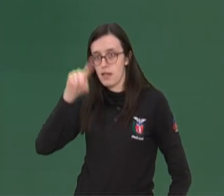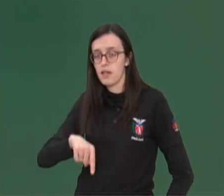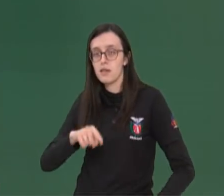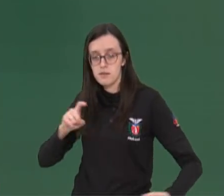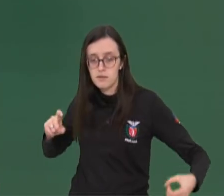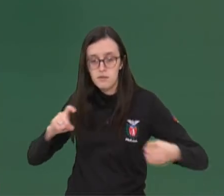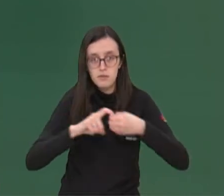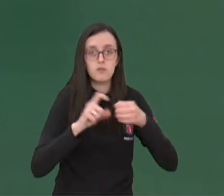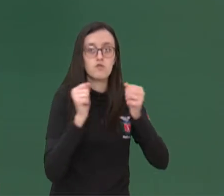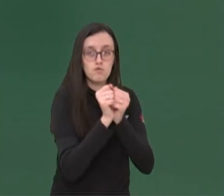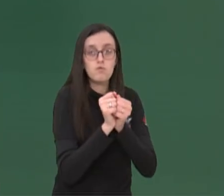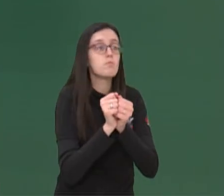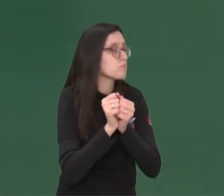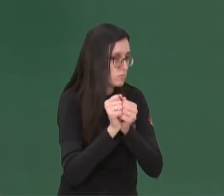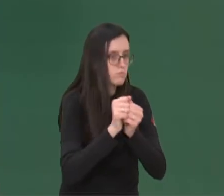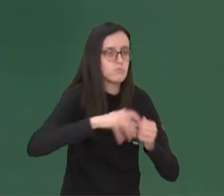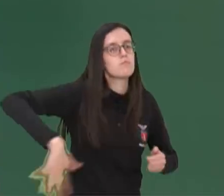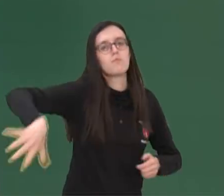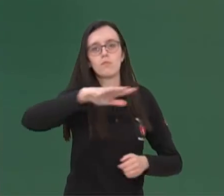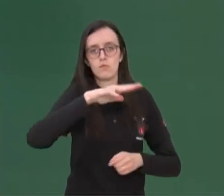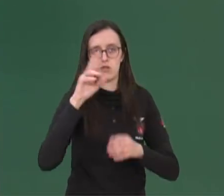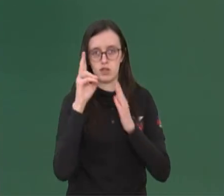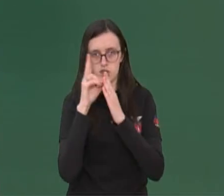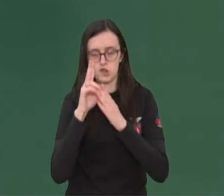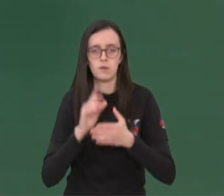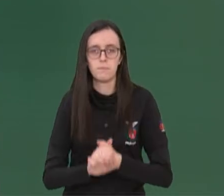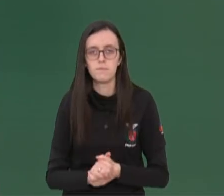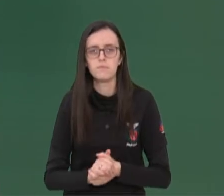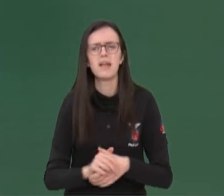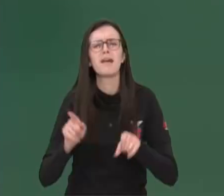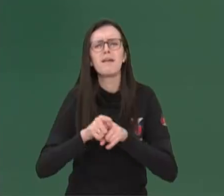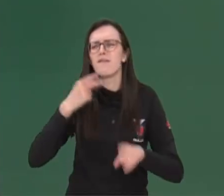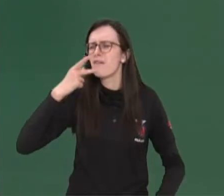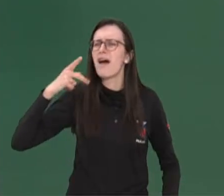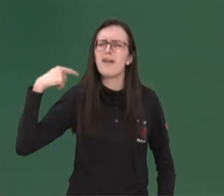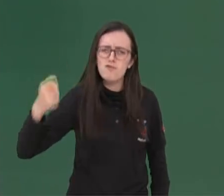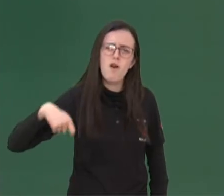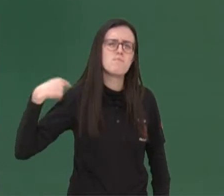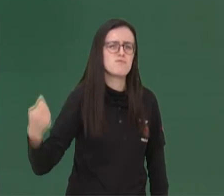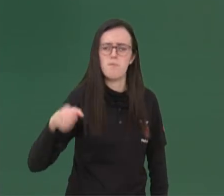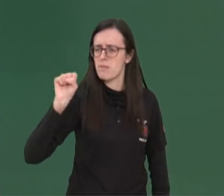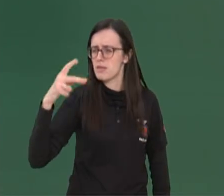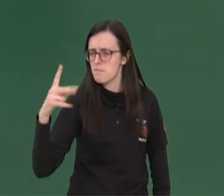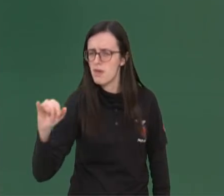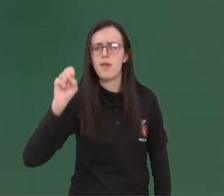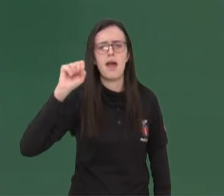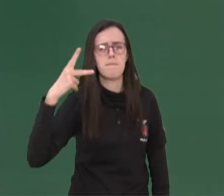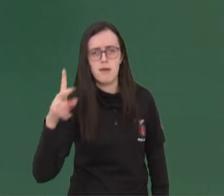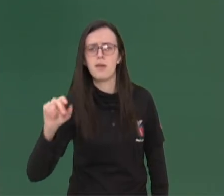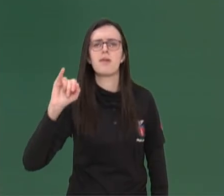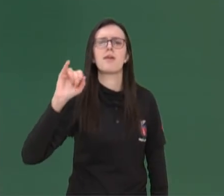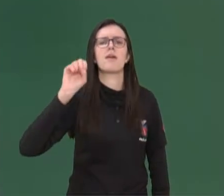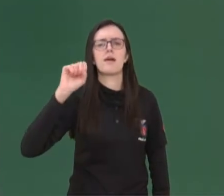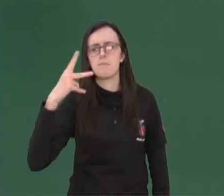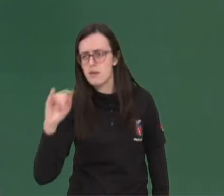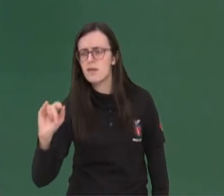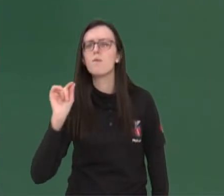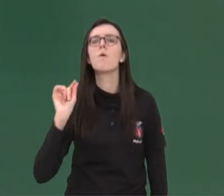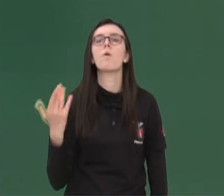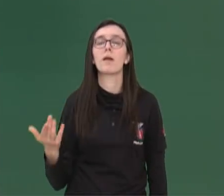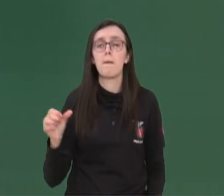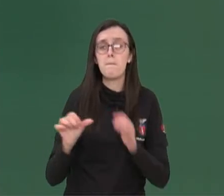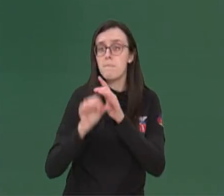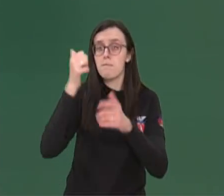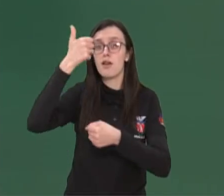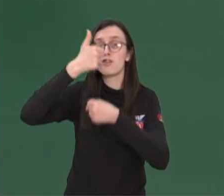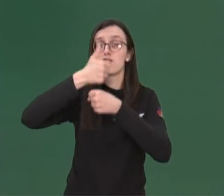junto aos índios. E, por falar tanto em SPI, desse Serviço de Proteção aos Índios, o primeiro